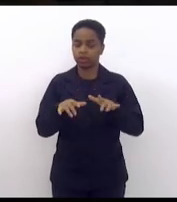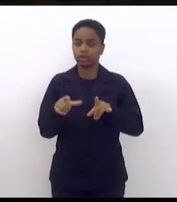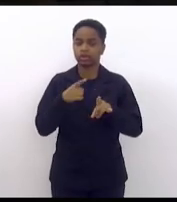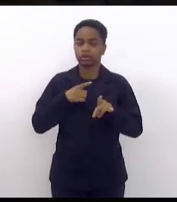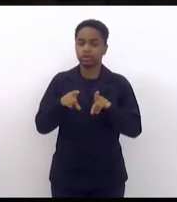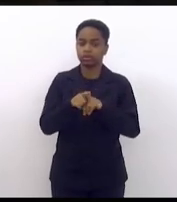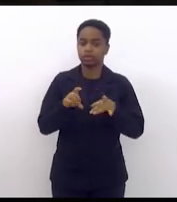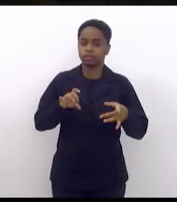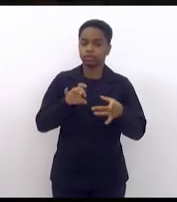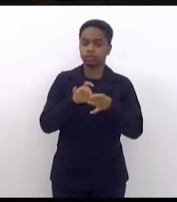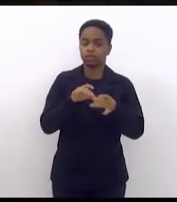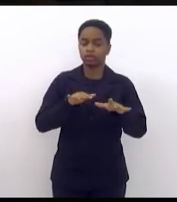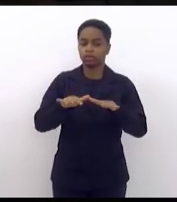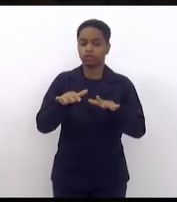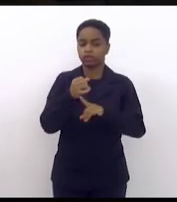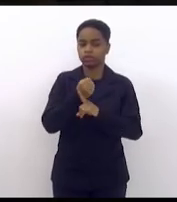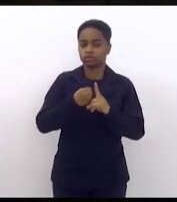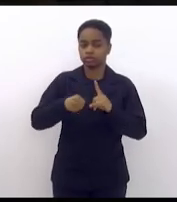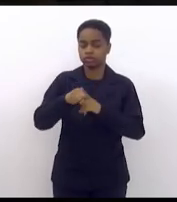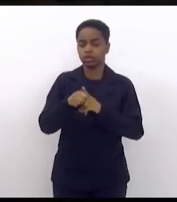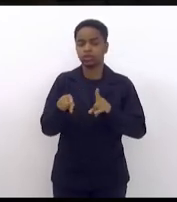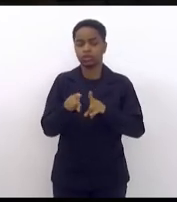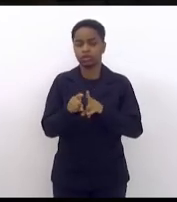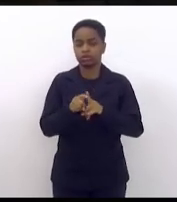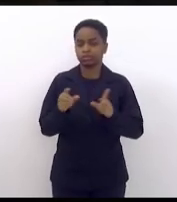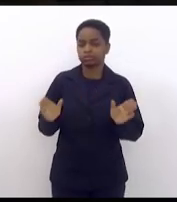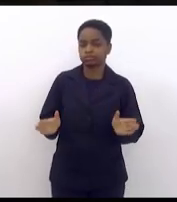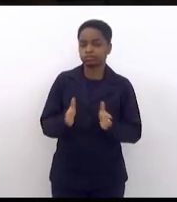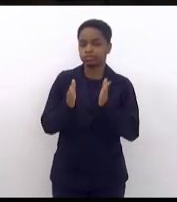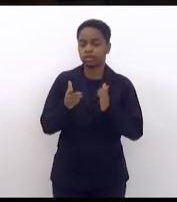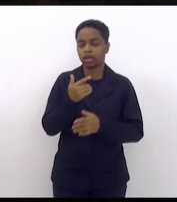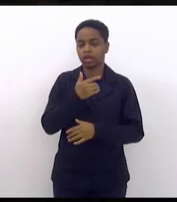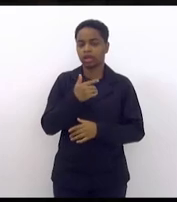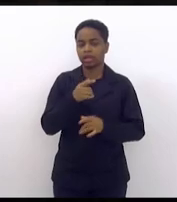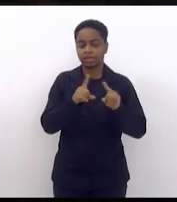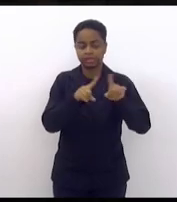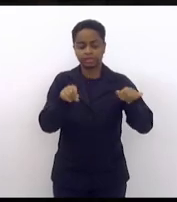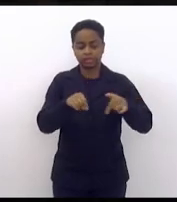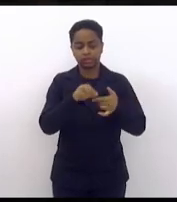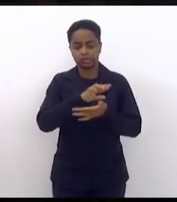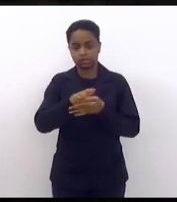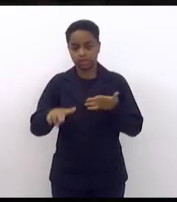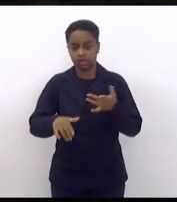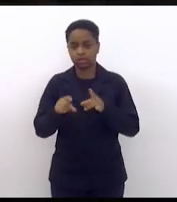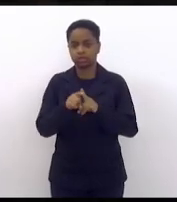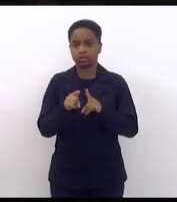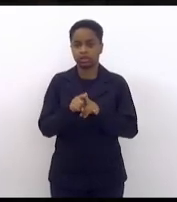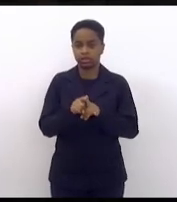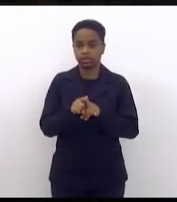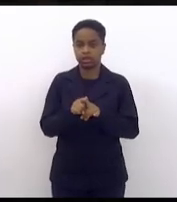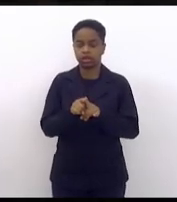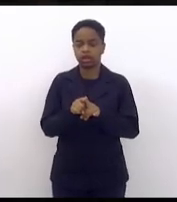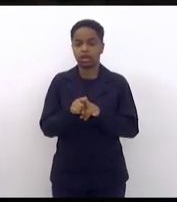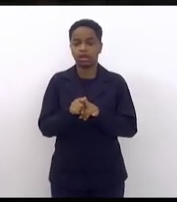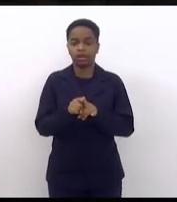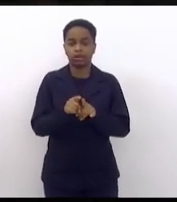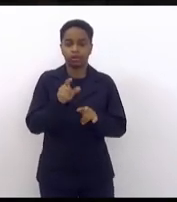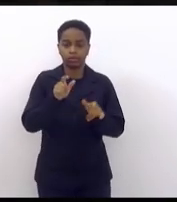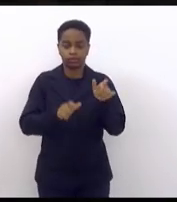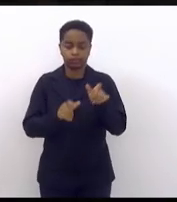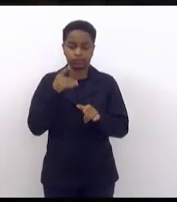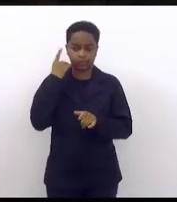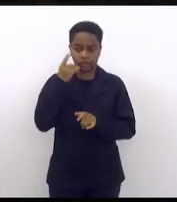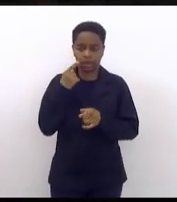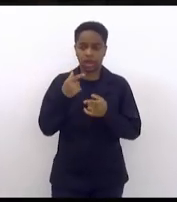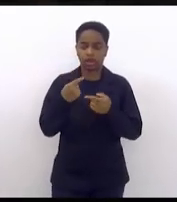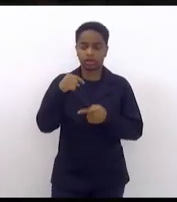movimentos sociais, provocando os gabinetes e as comissões dessa casa em função do envio de algumas mensagens do